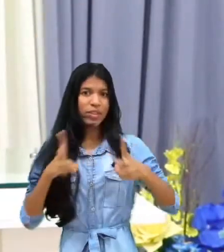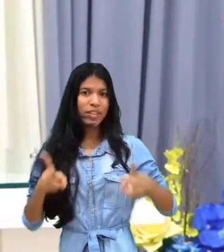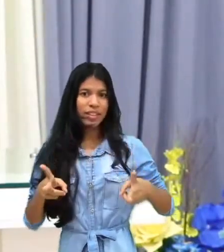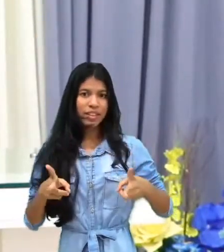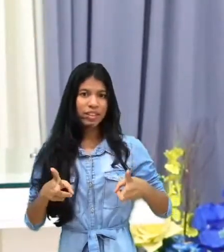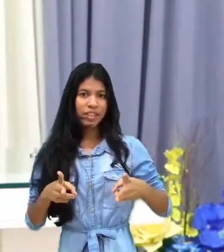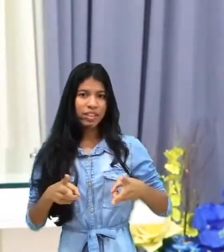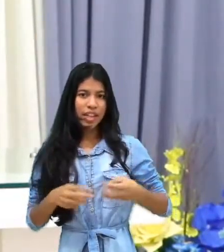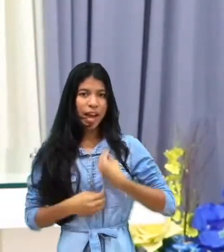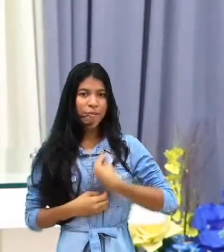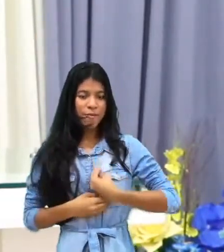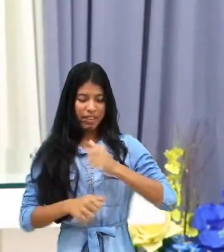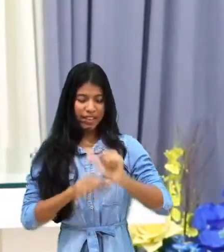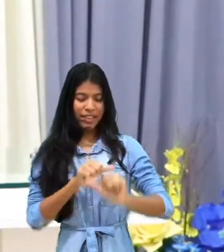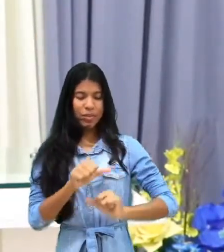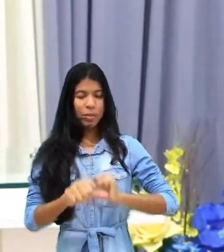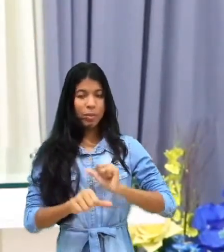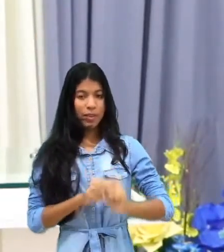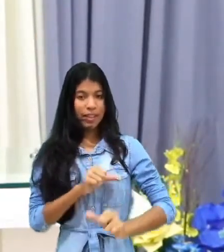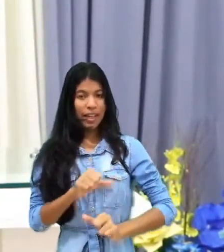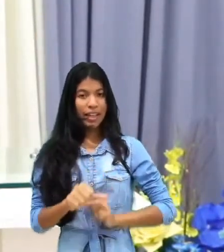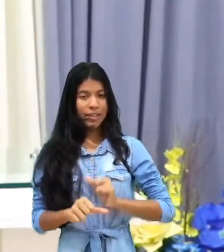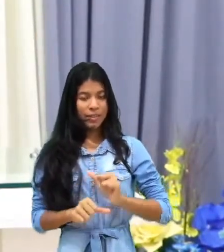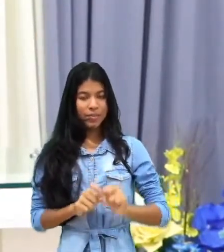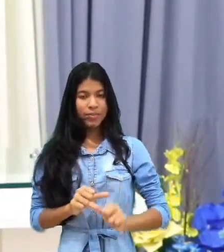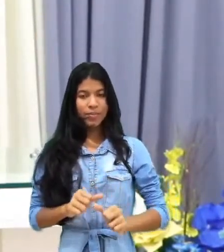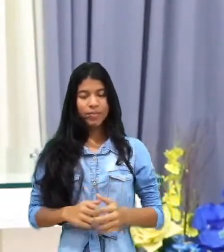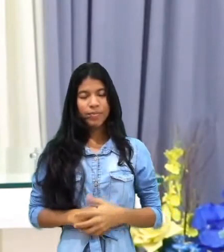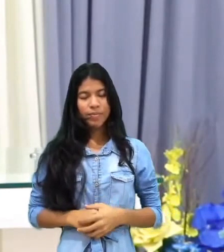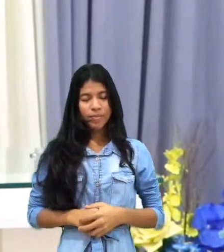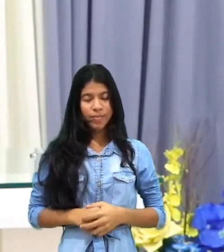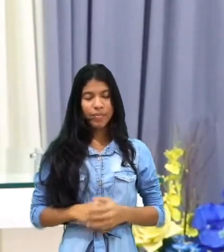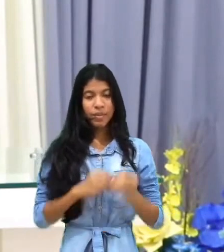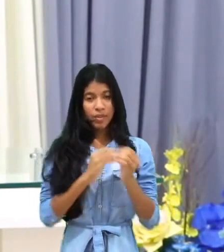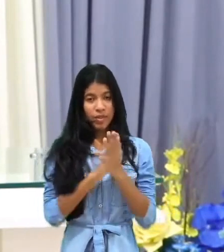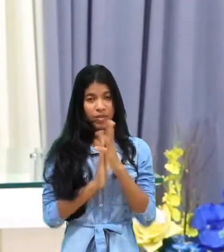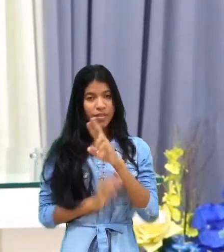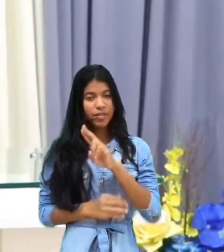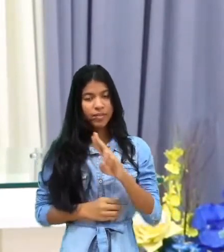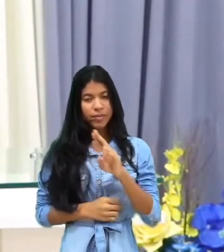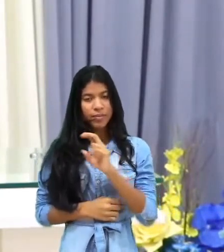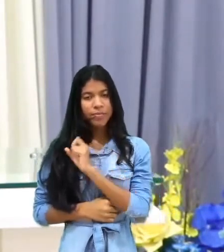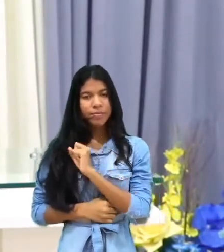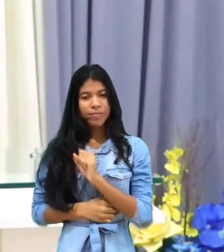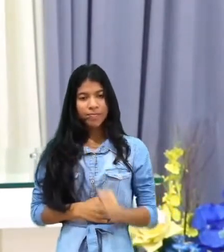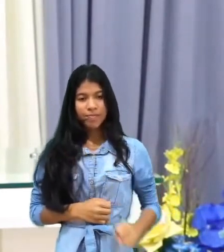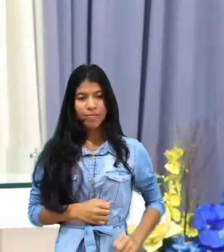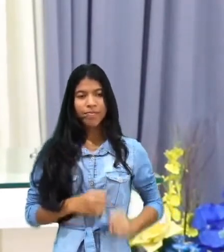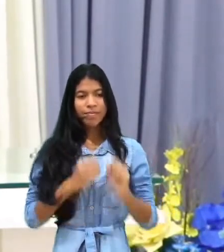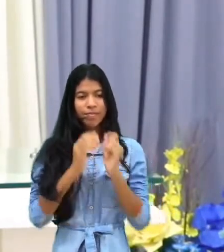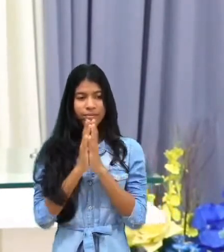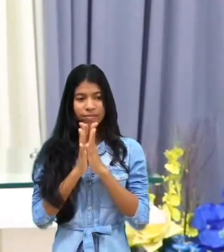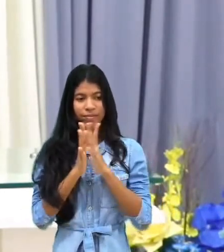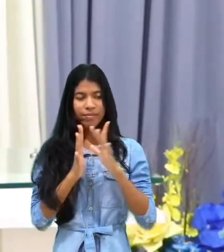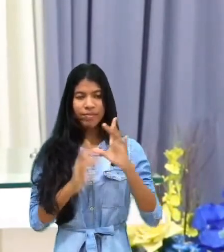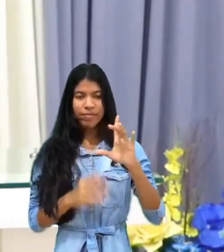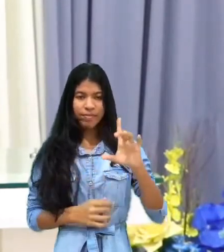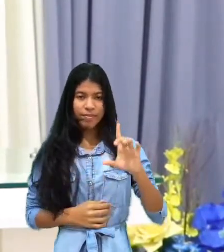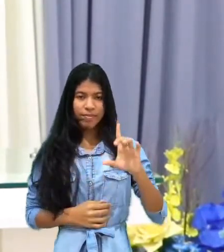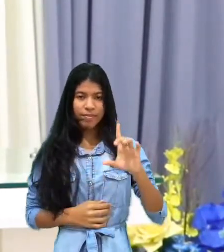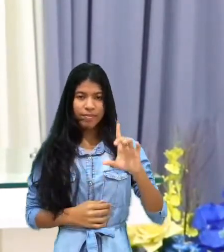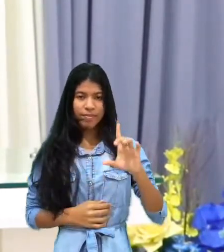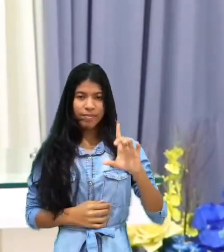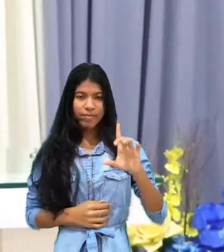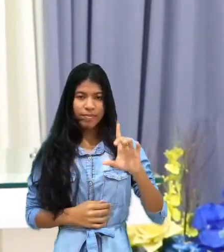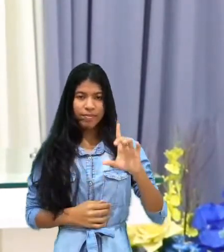transformado. Louvado seja o nome do Senhor. Glória a Deus.